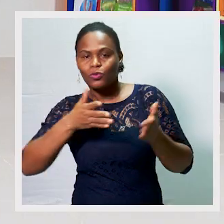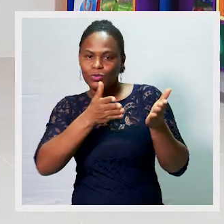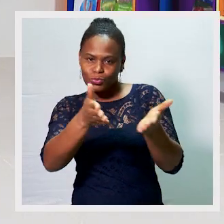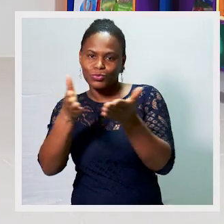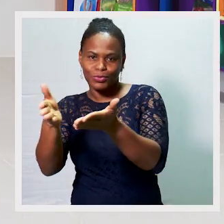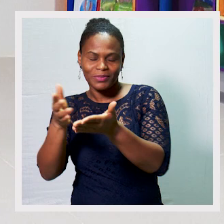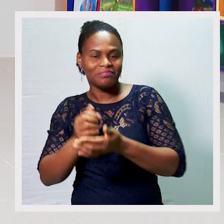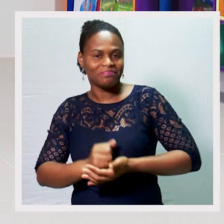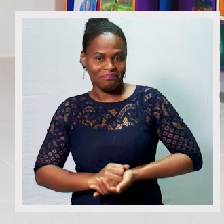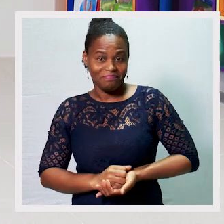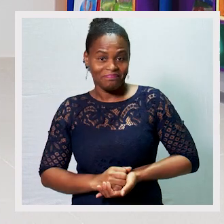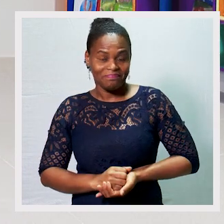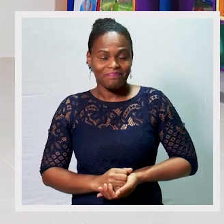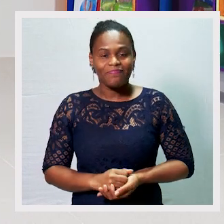outros.